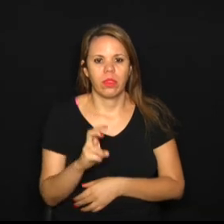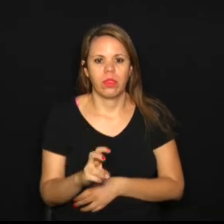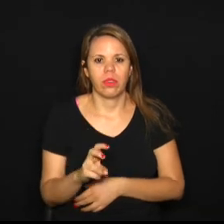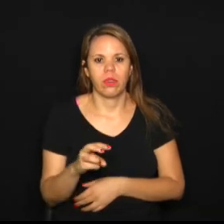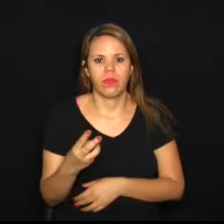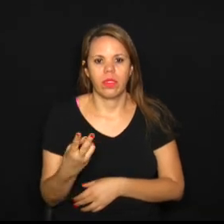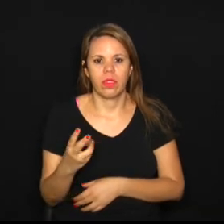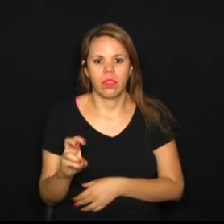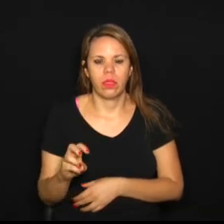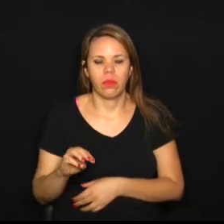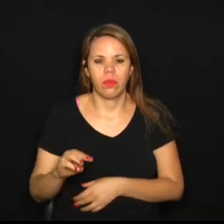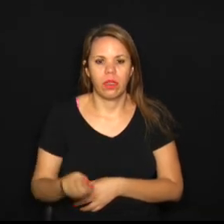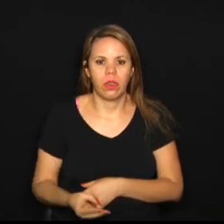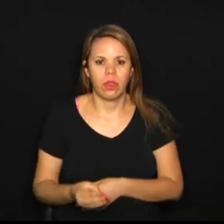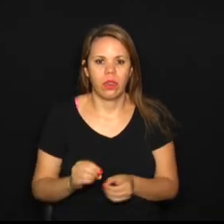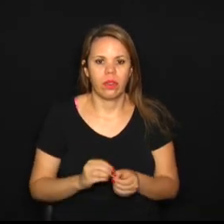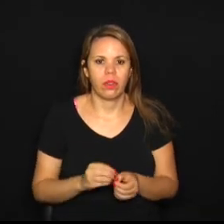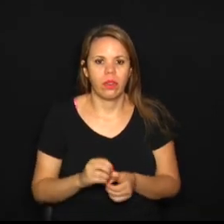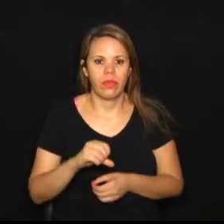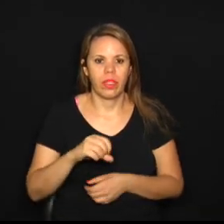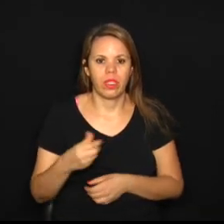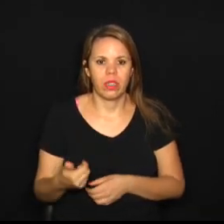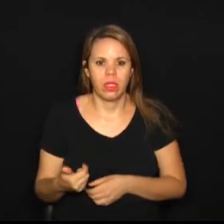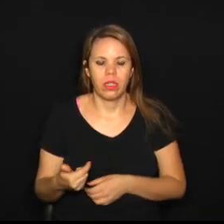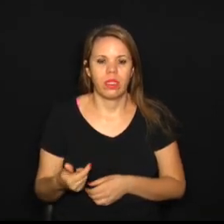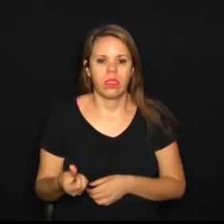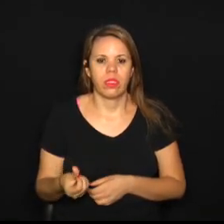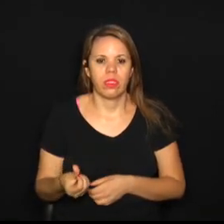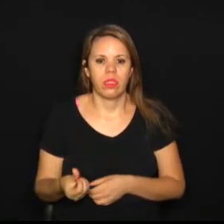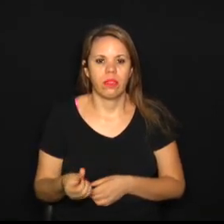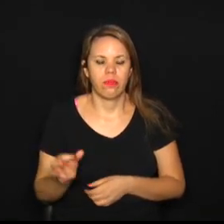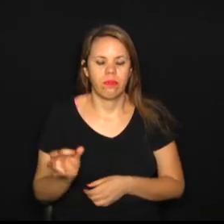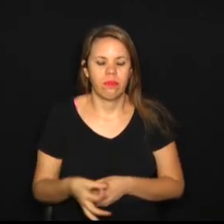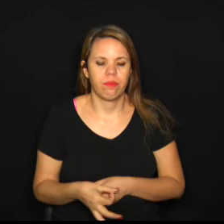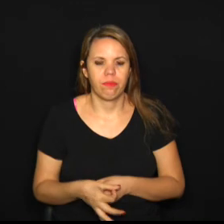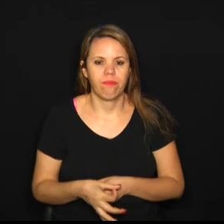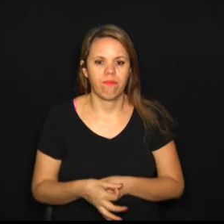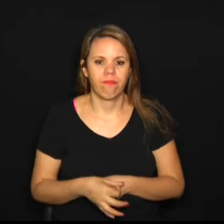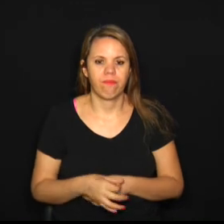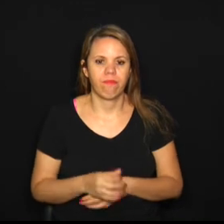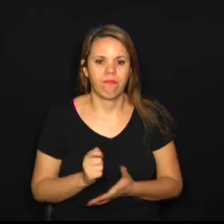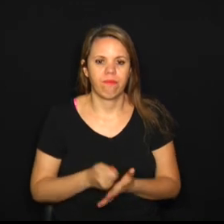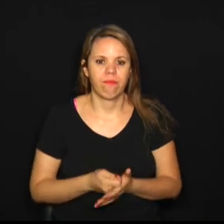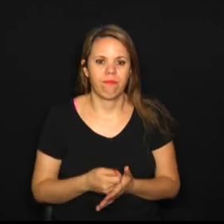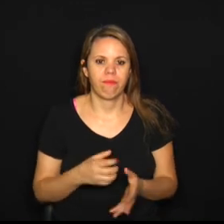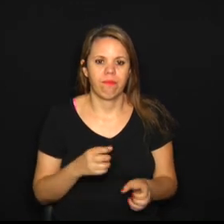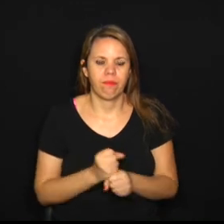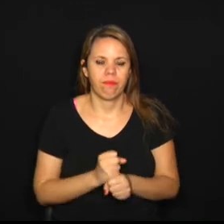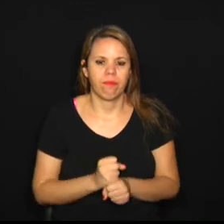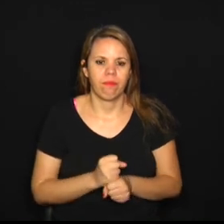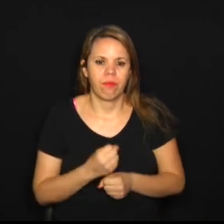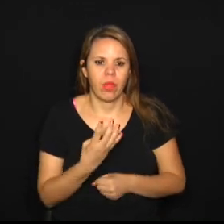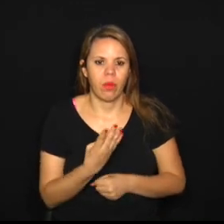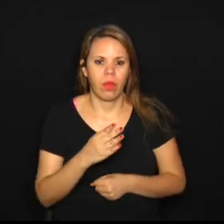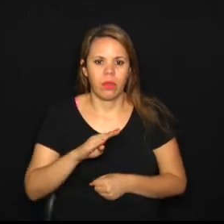5.325.500.000, que corresponde a 96,4% da despesa empenhada, e foram pagos